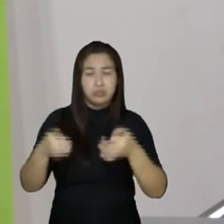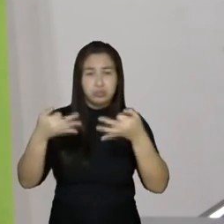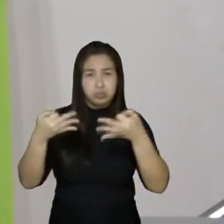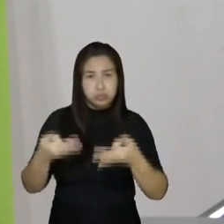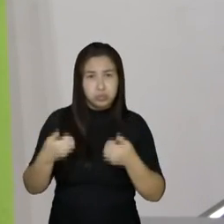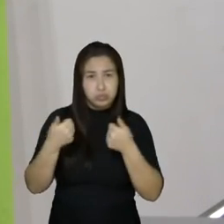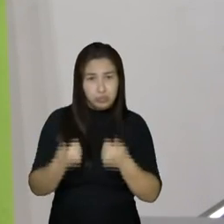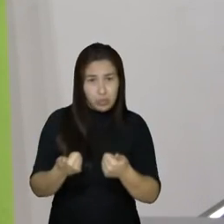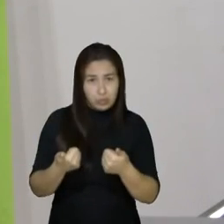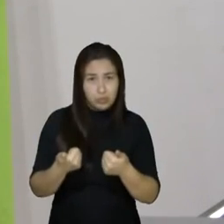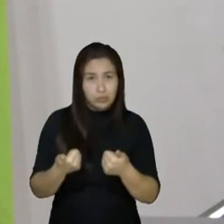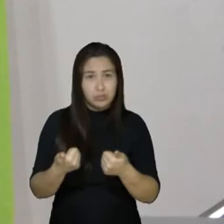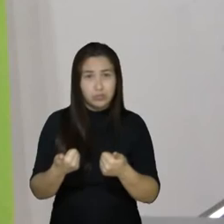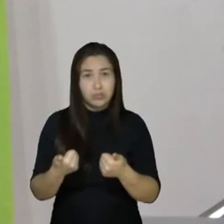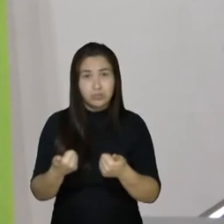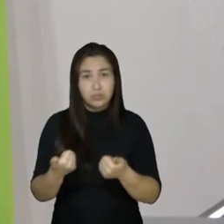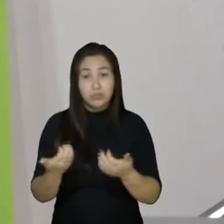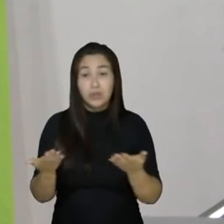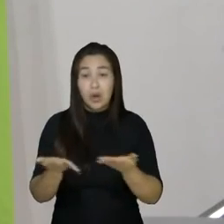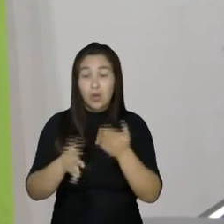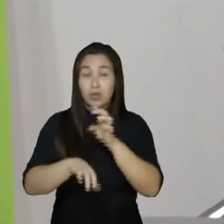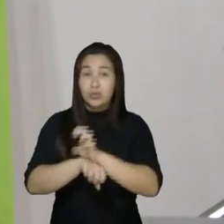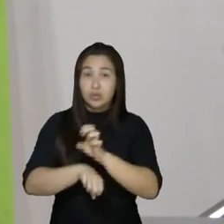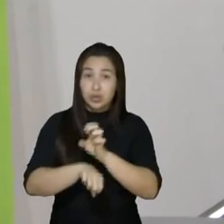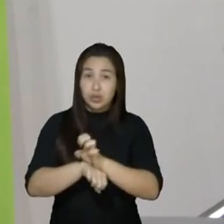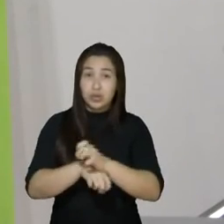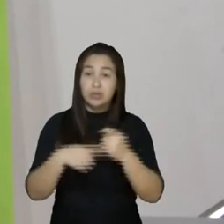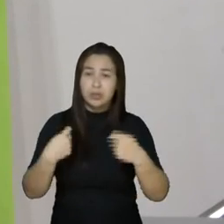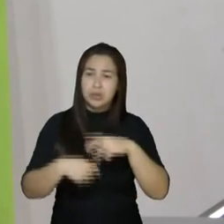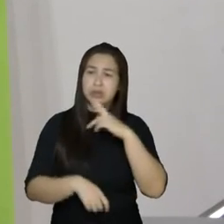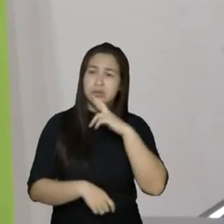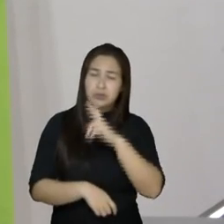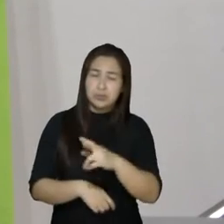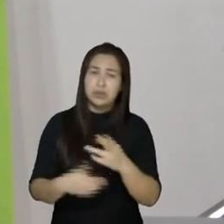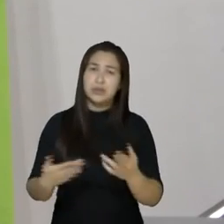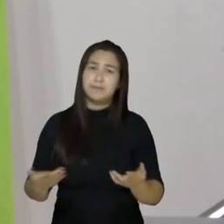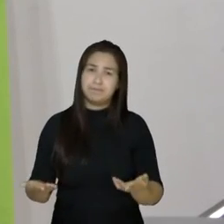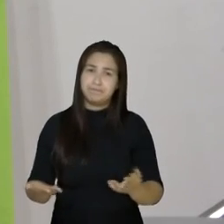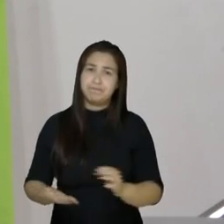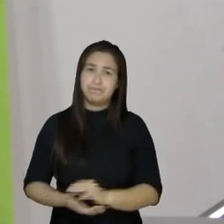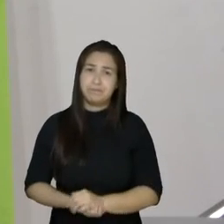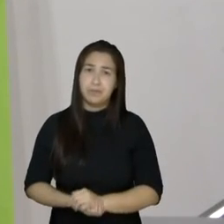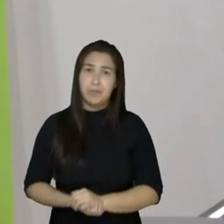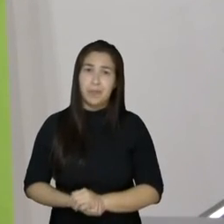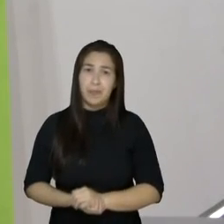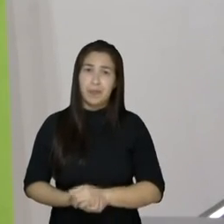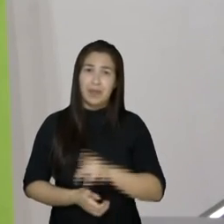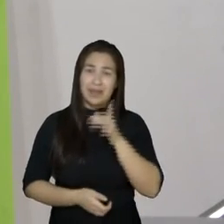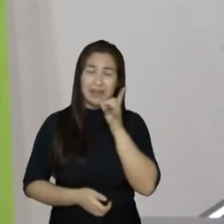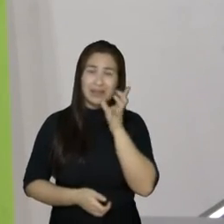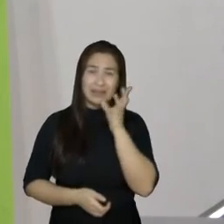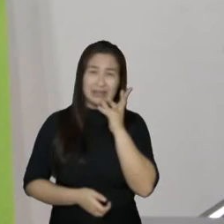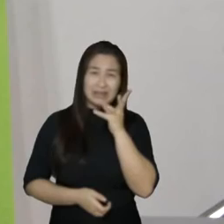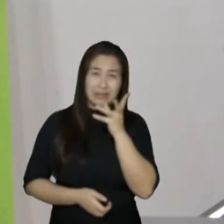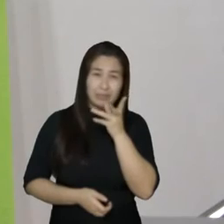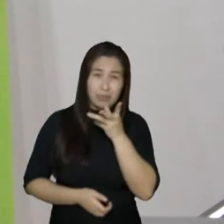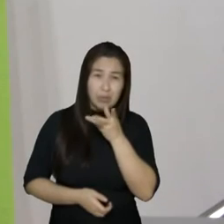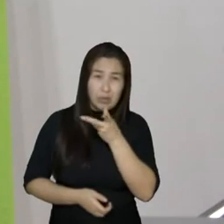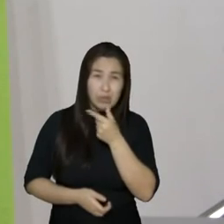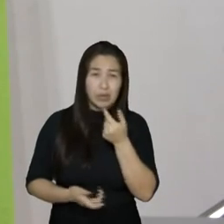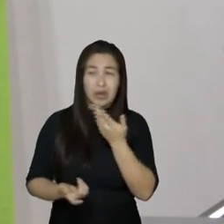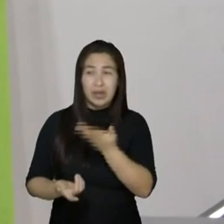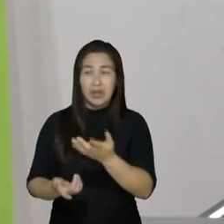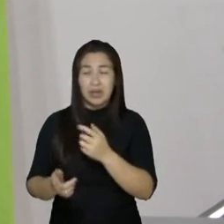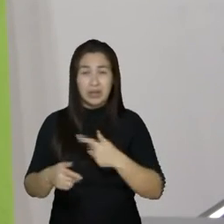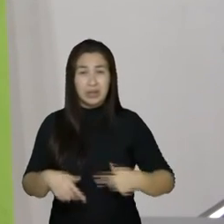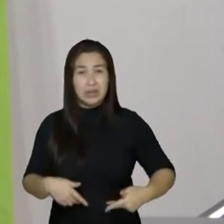o Estado tem que dar uma resposta. Esse atraso nessas